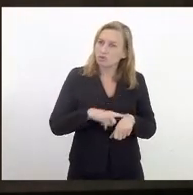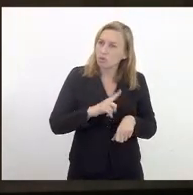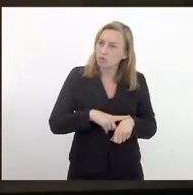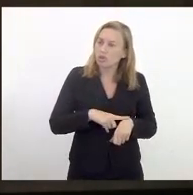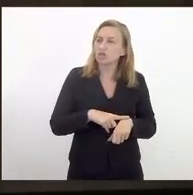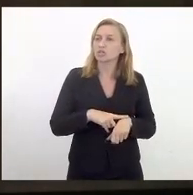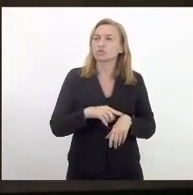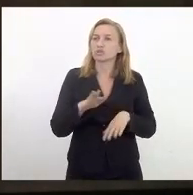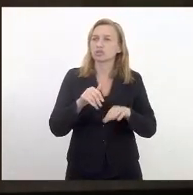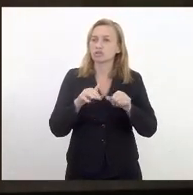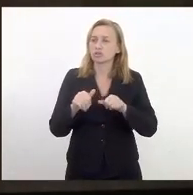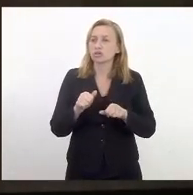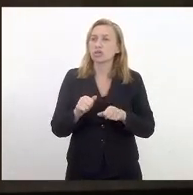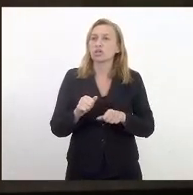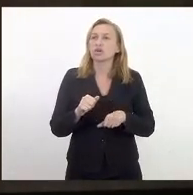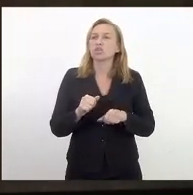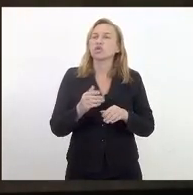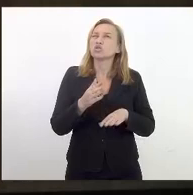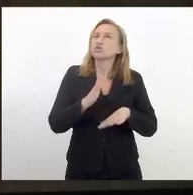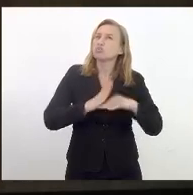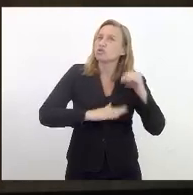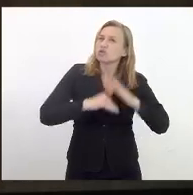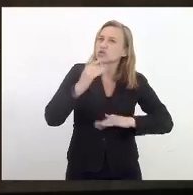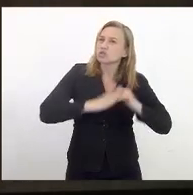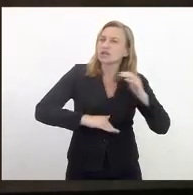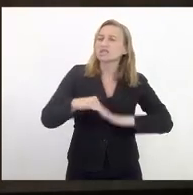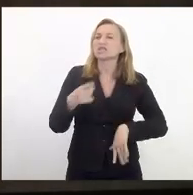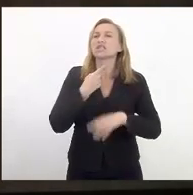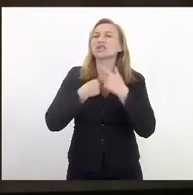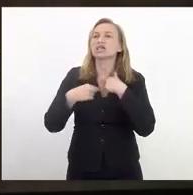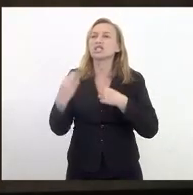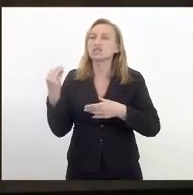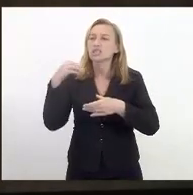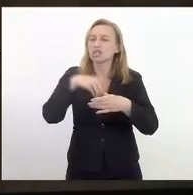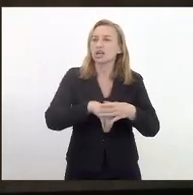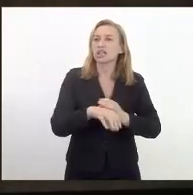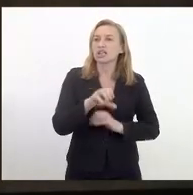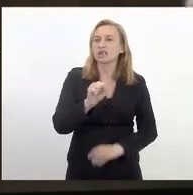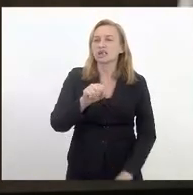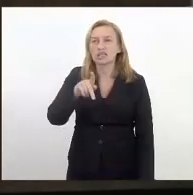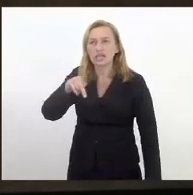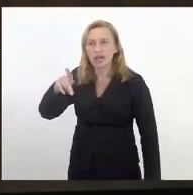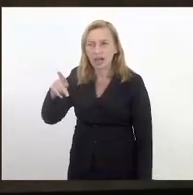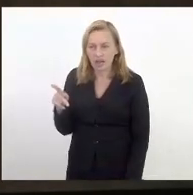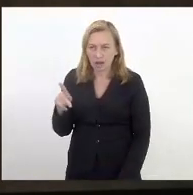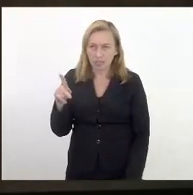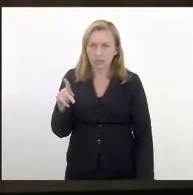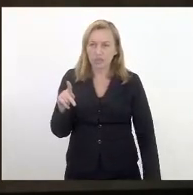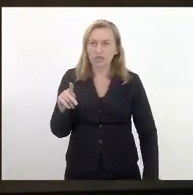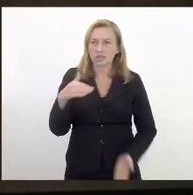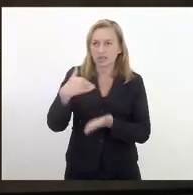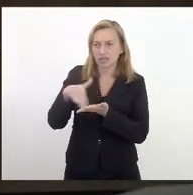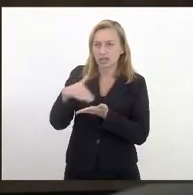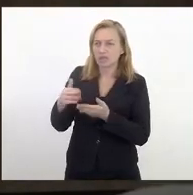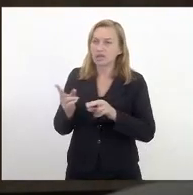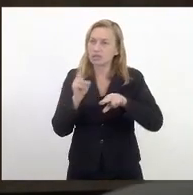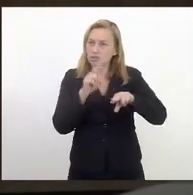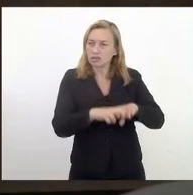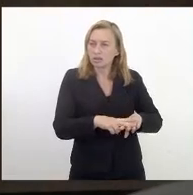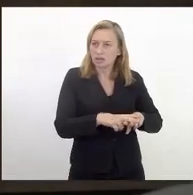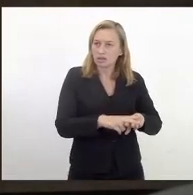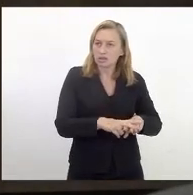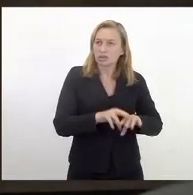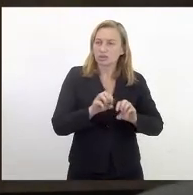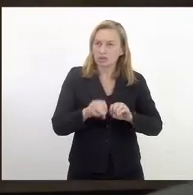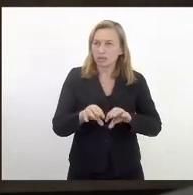momento e os profissionais aqueles que anseiam integrar os heaps o secretário de Administração Penitenciária esperando